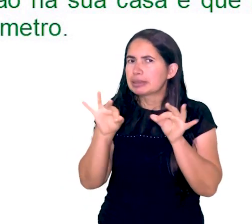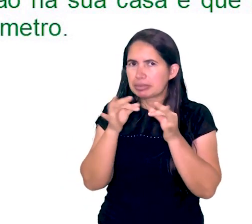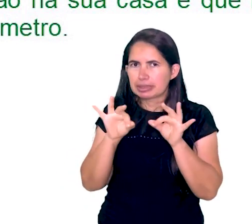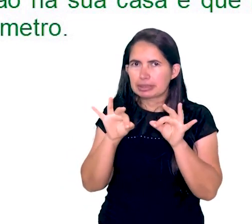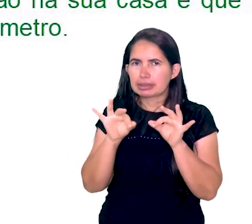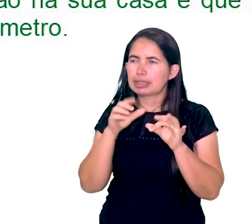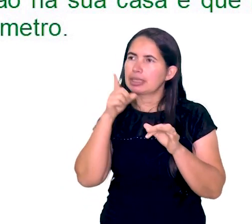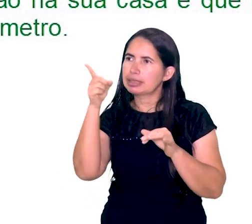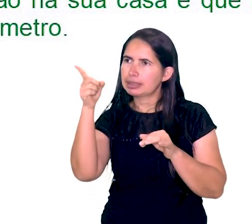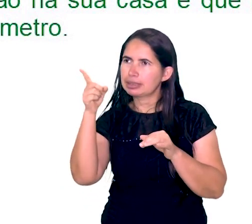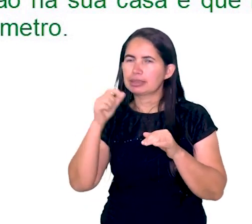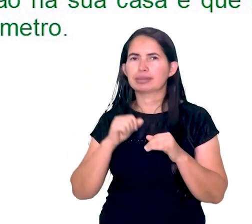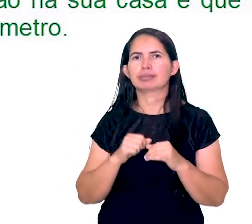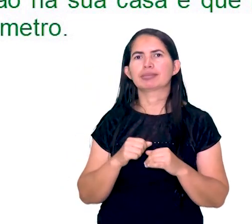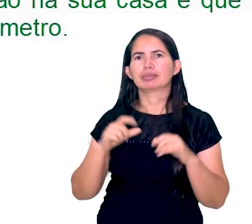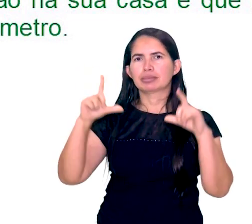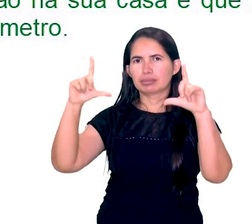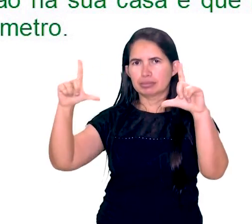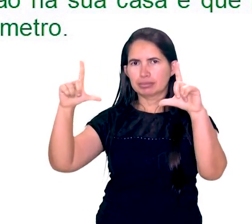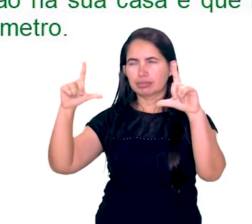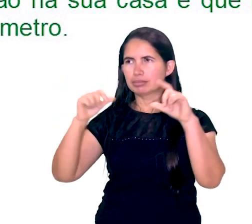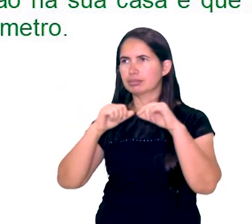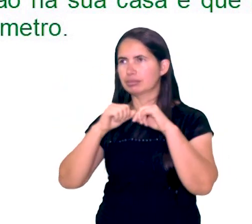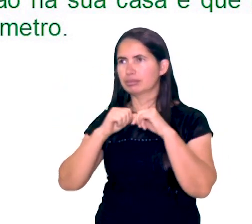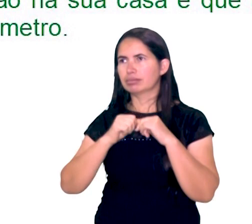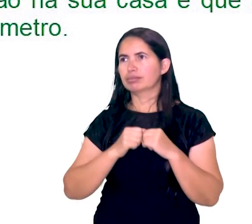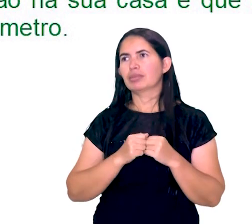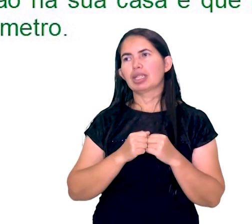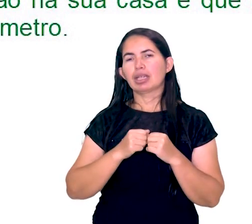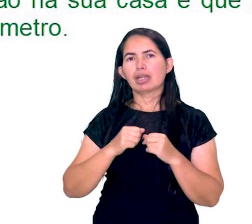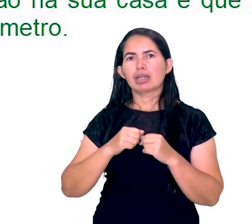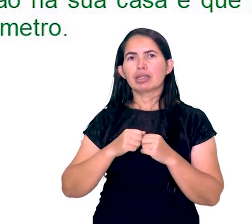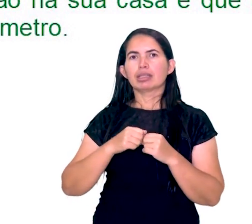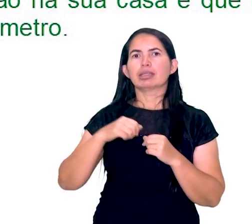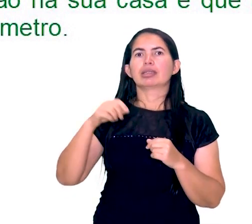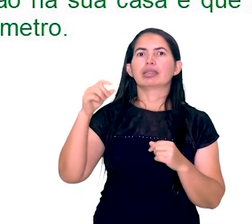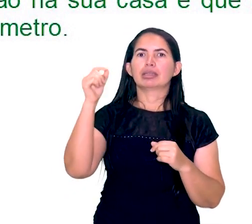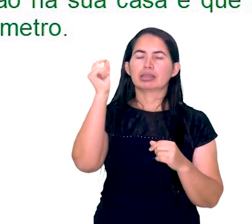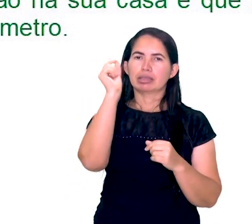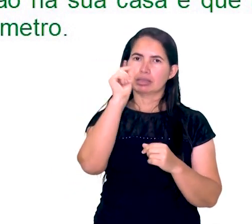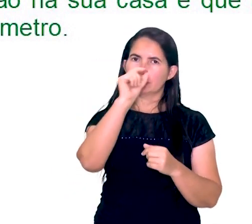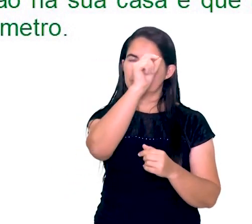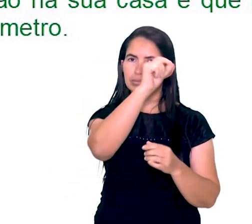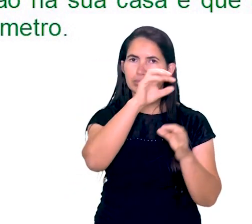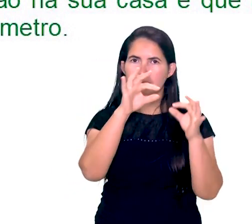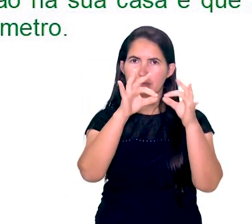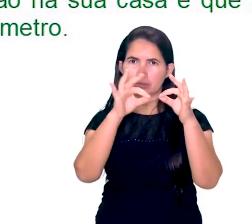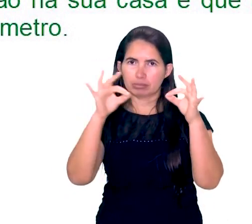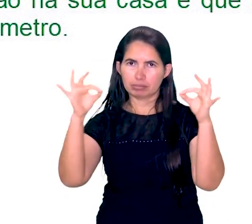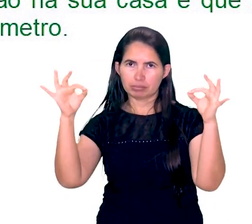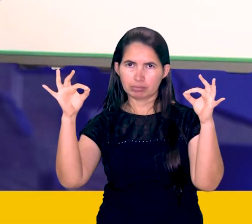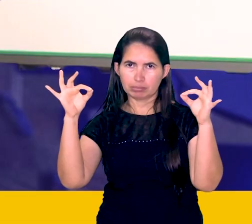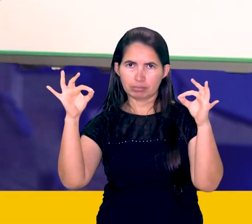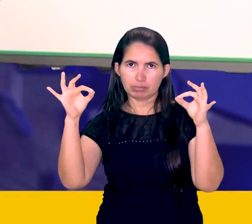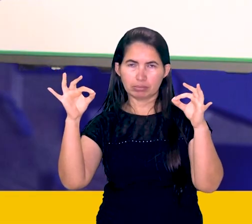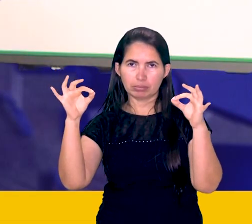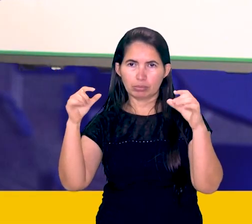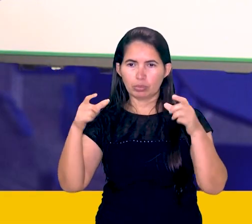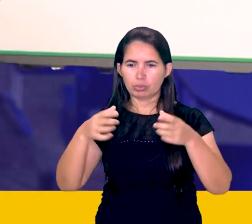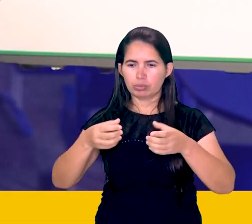quadro. Na TV, né? Largura do estojo escolar. O comprimento do